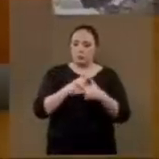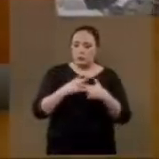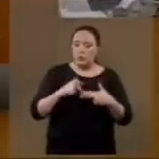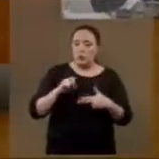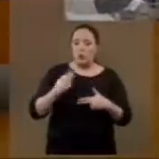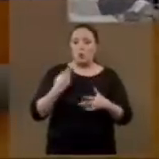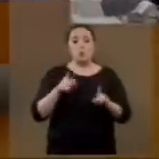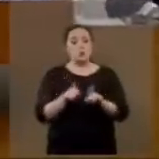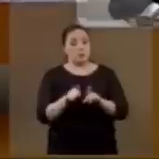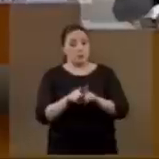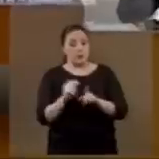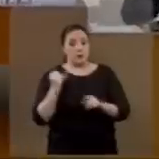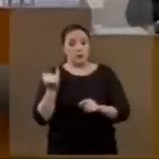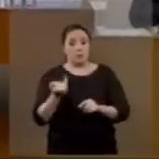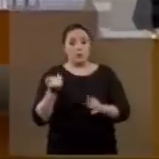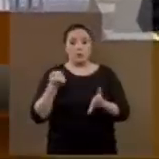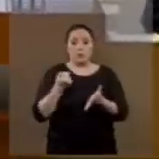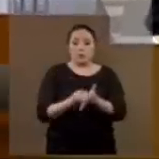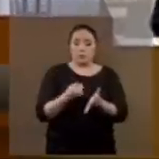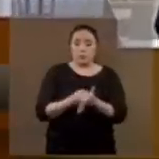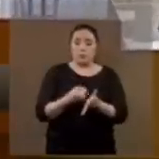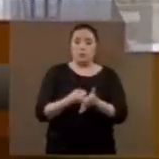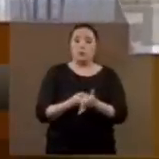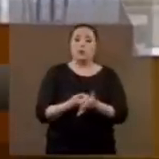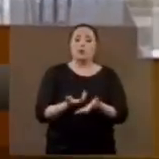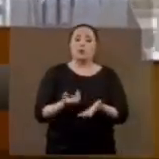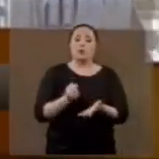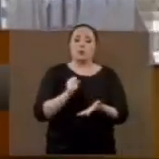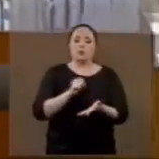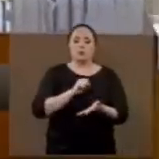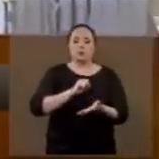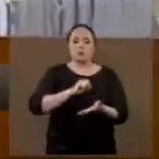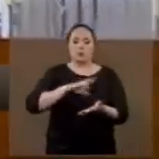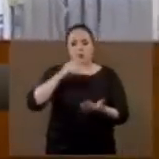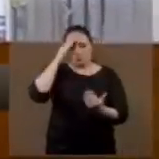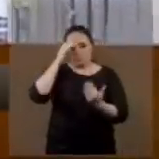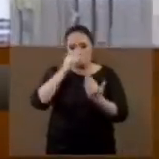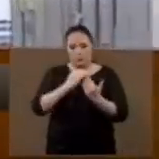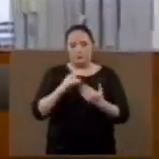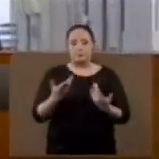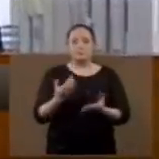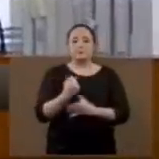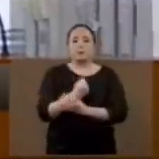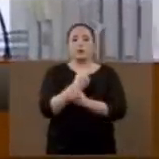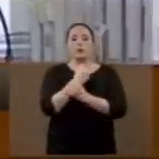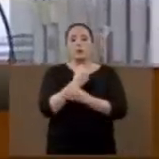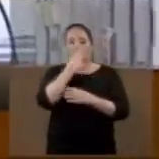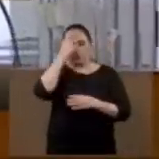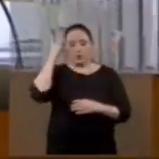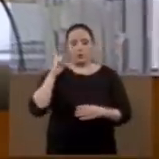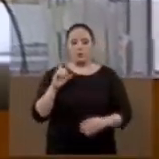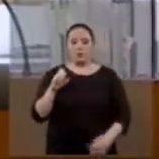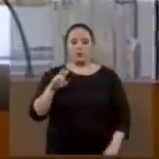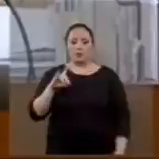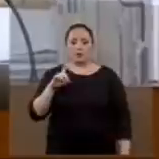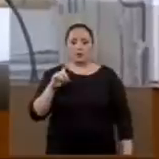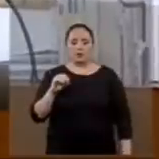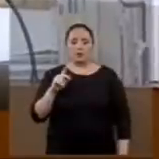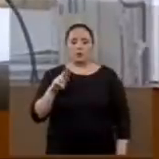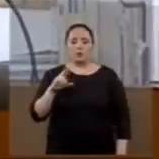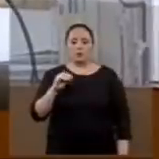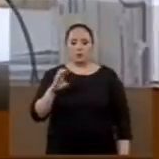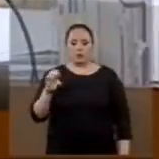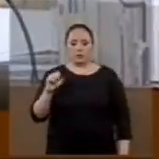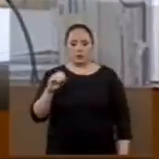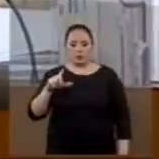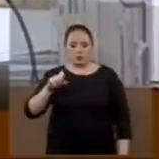ou da importância da obrigação acessória descumprida, assegurando-se ao contribuinte o devido processo legal tributário,